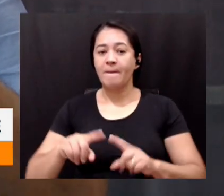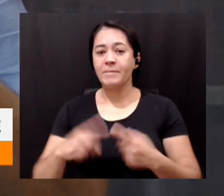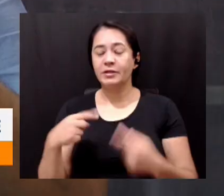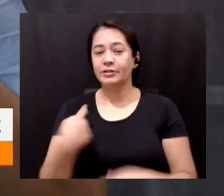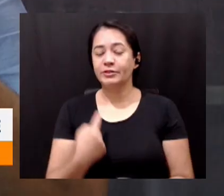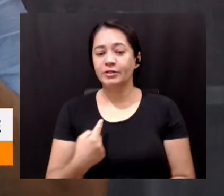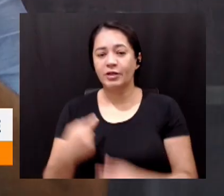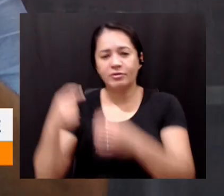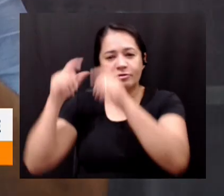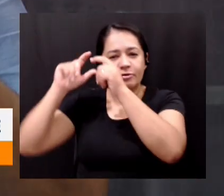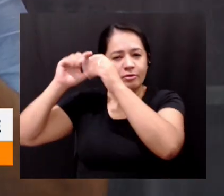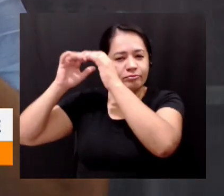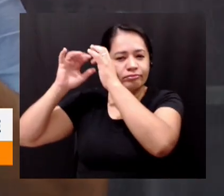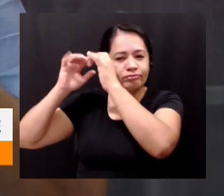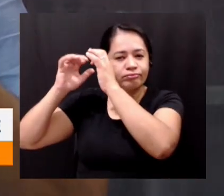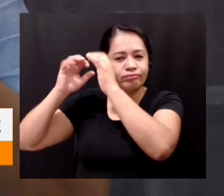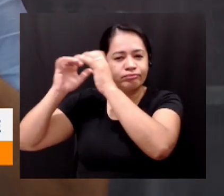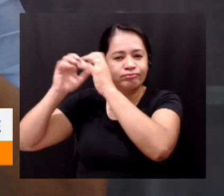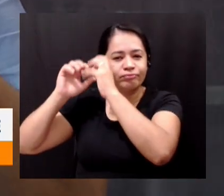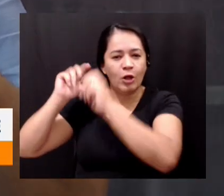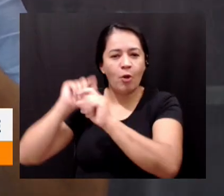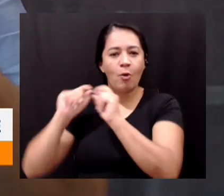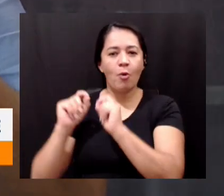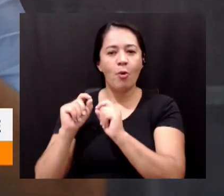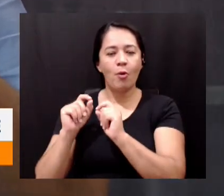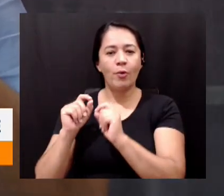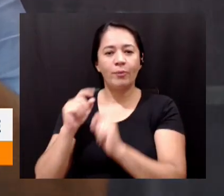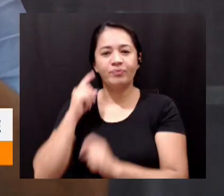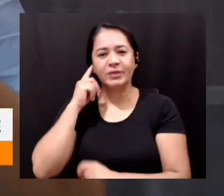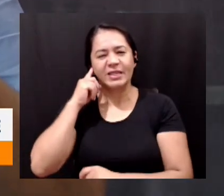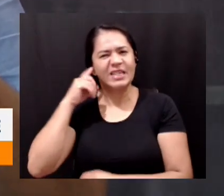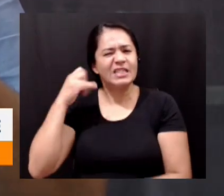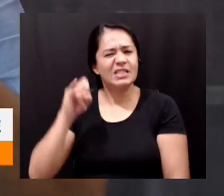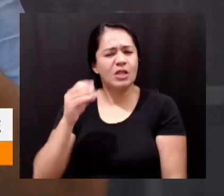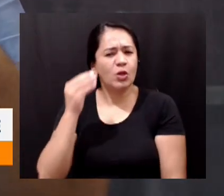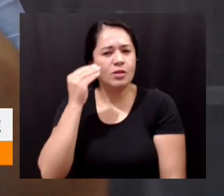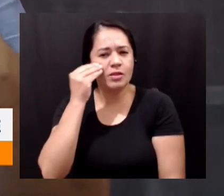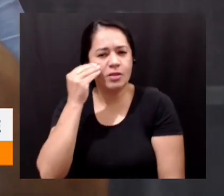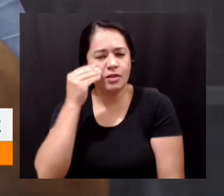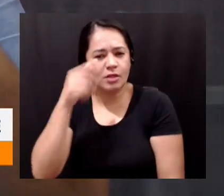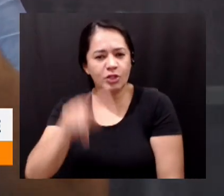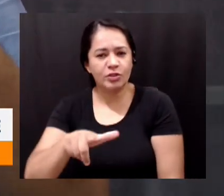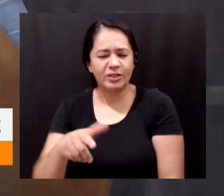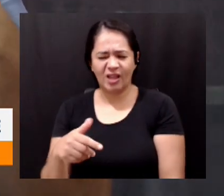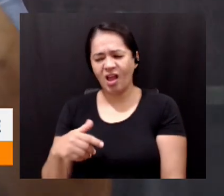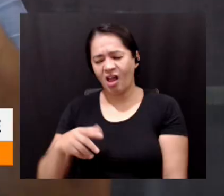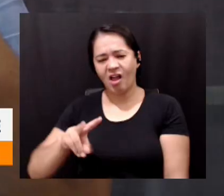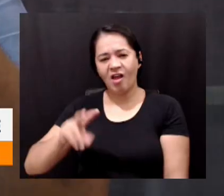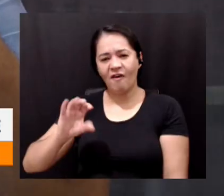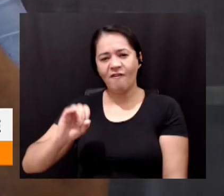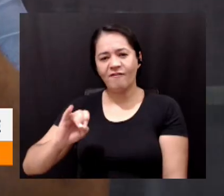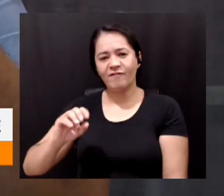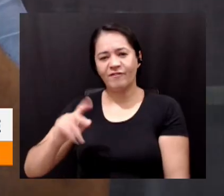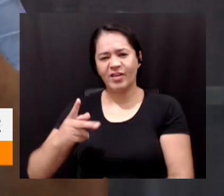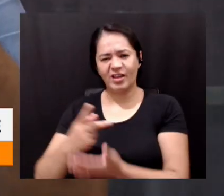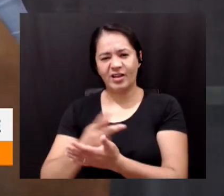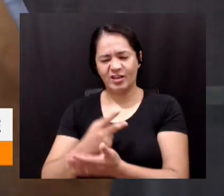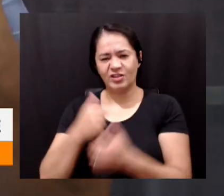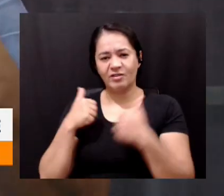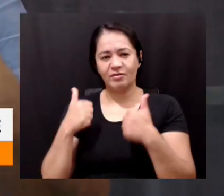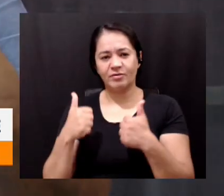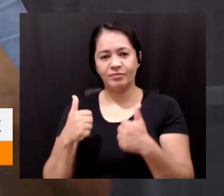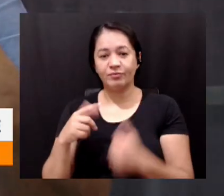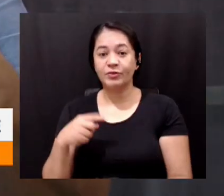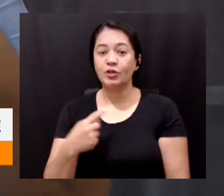de que, e se eu tentar de novo, né? Vamos ver, da próxima vai dar certo, da próxima vai dar certo. A gente chama isso de